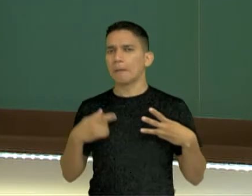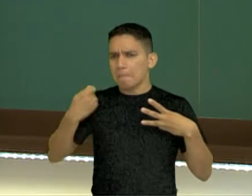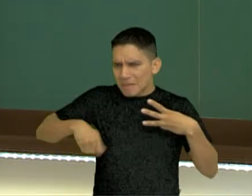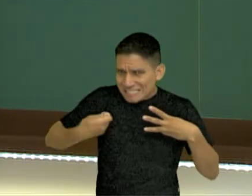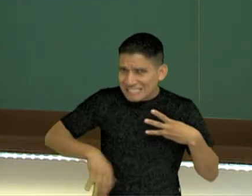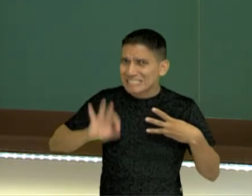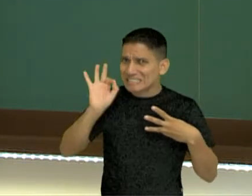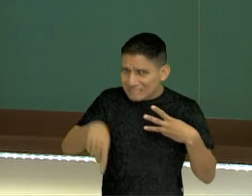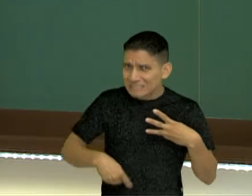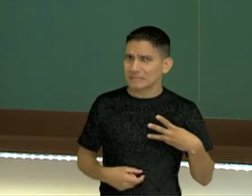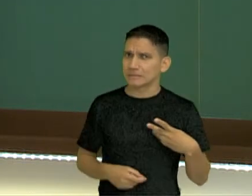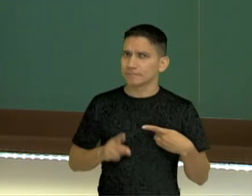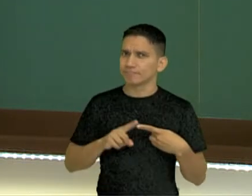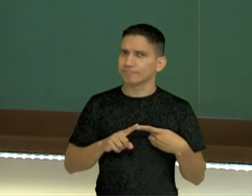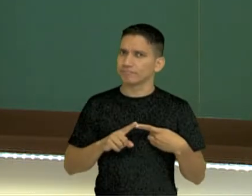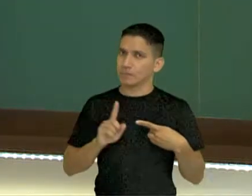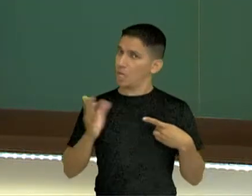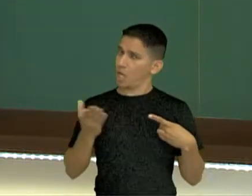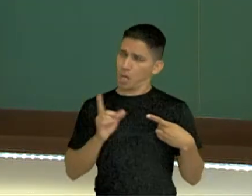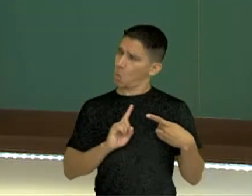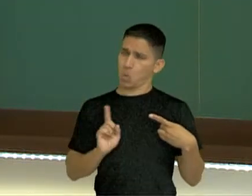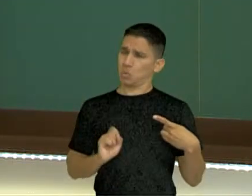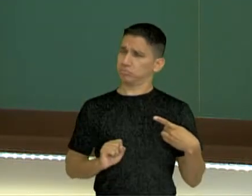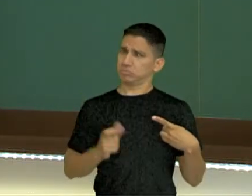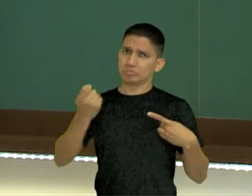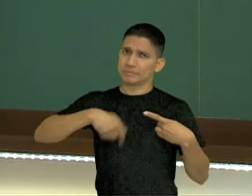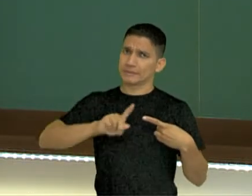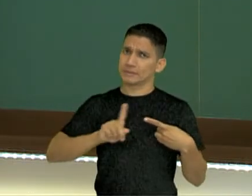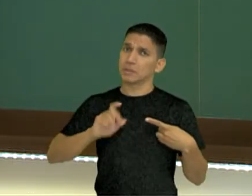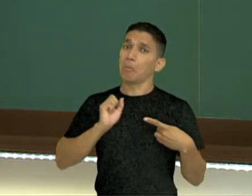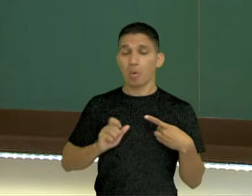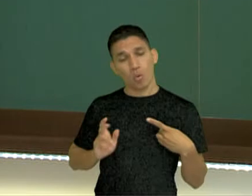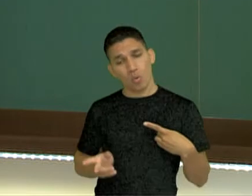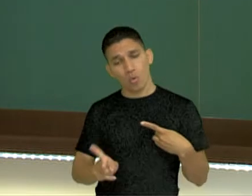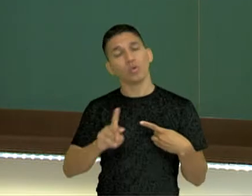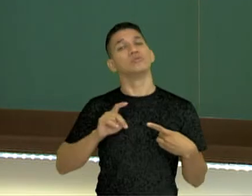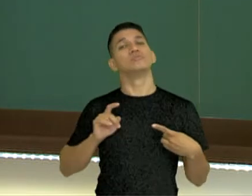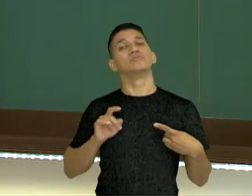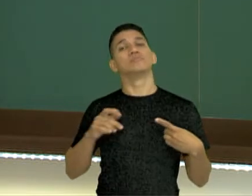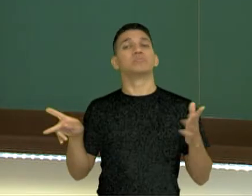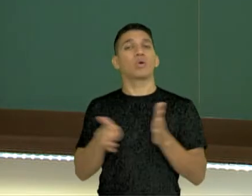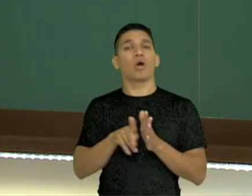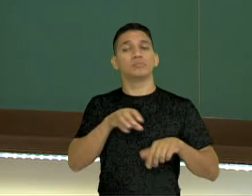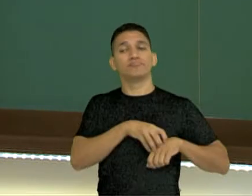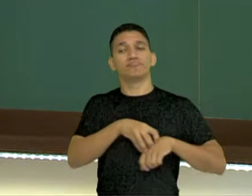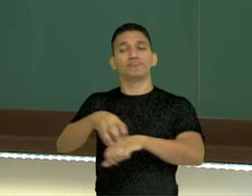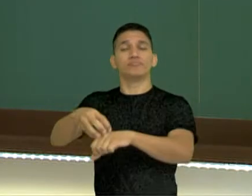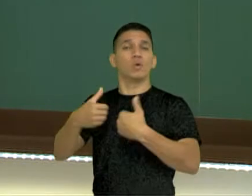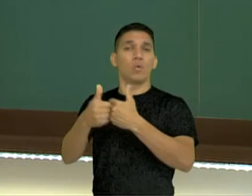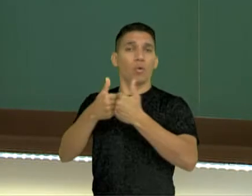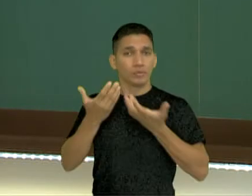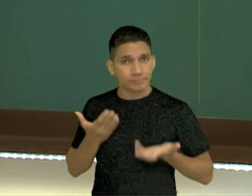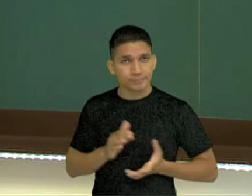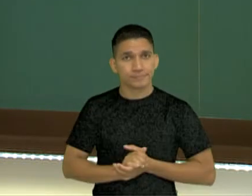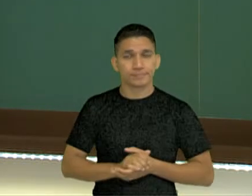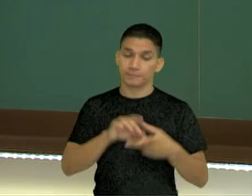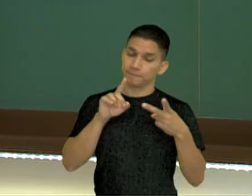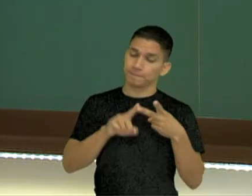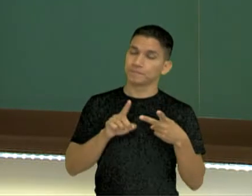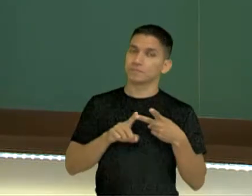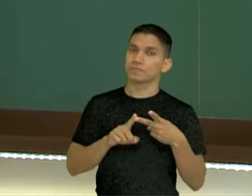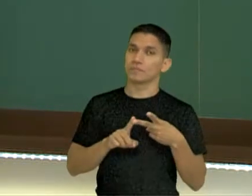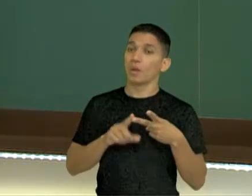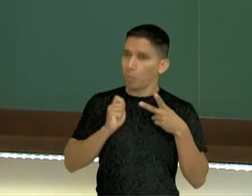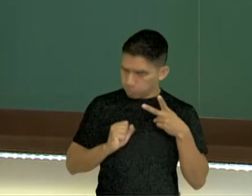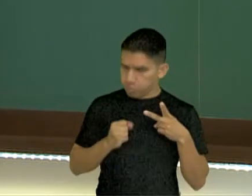comprar a bicicleta? Não, nesse momento não. Ele pode continuar se deslocando de ônibus. Gustavo pode comprar a